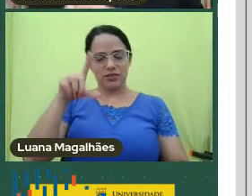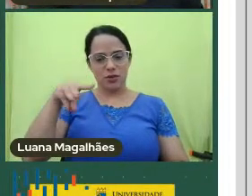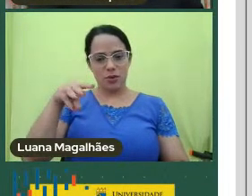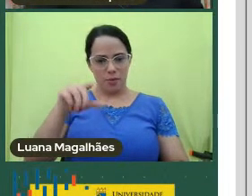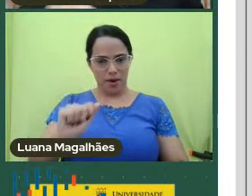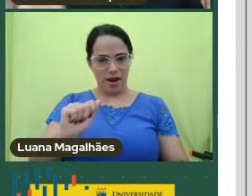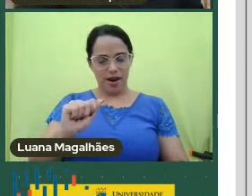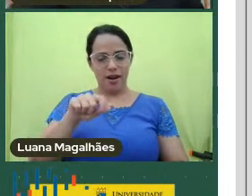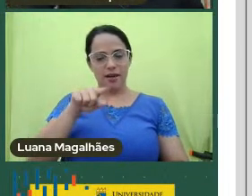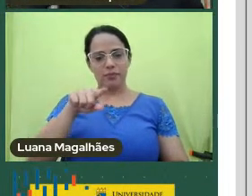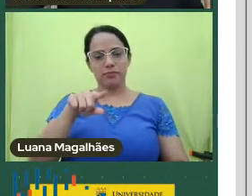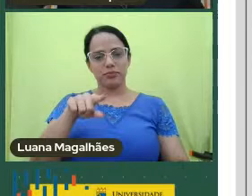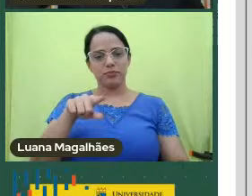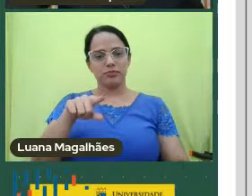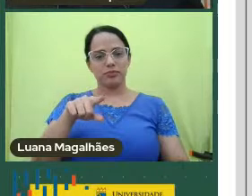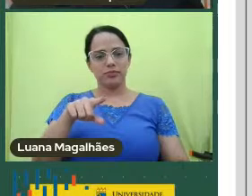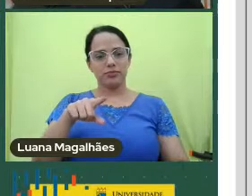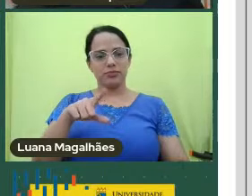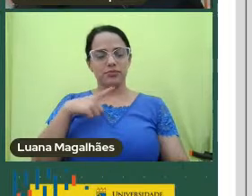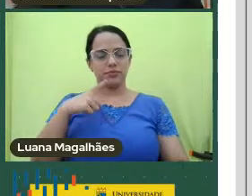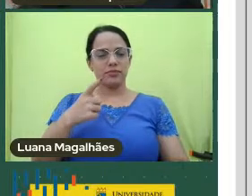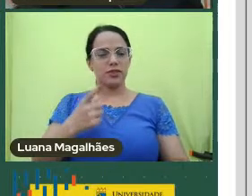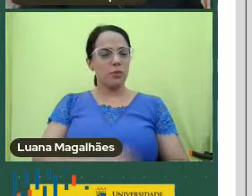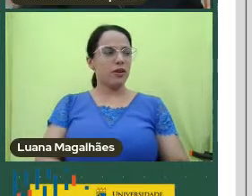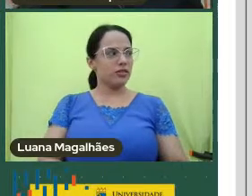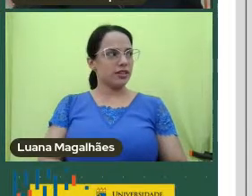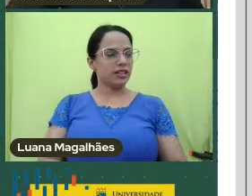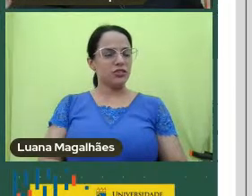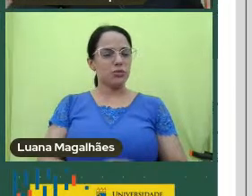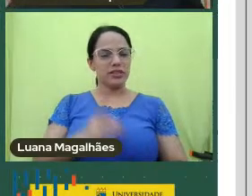Essa imagem foi descoberta nos anos